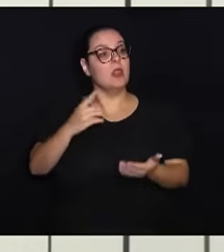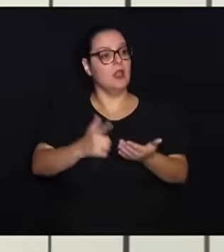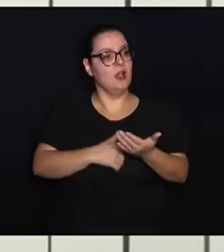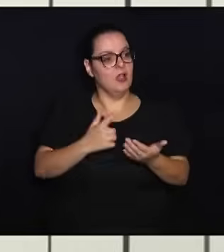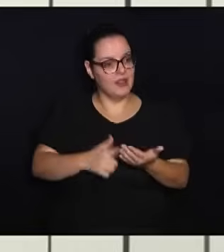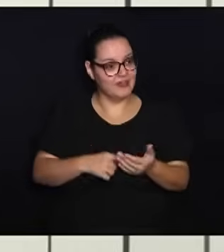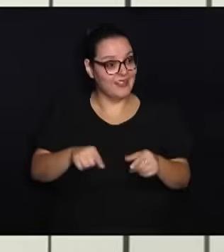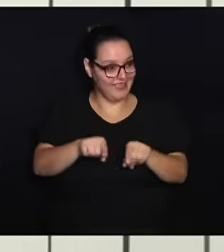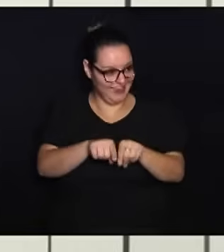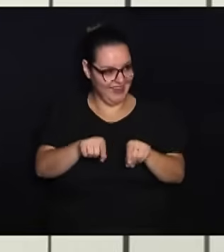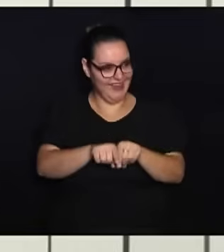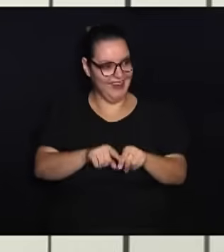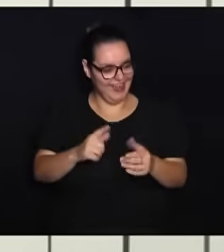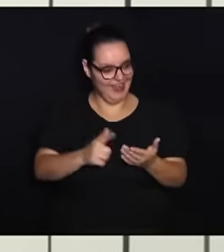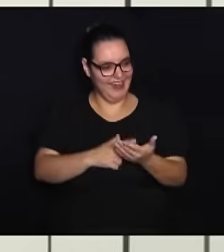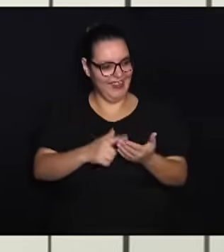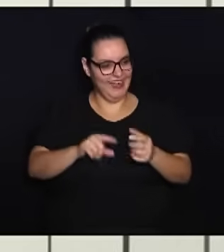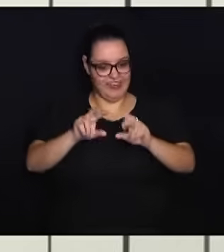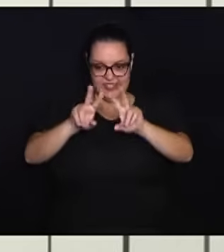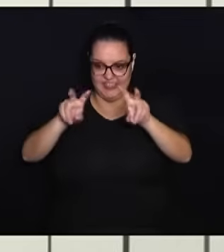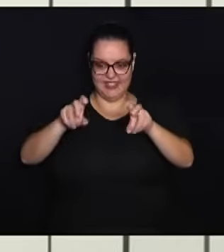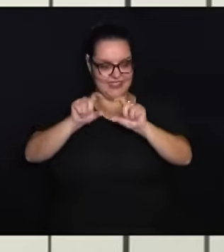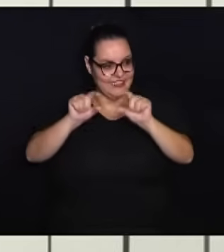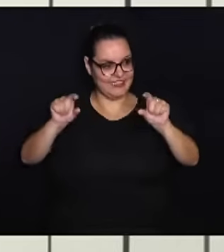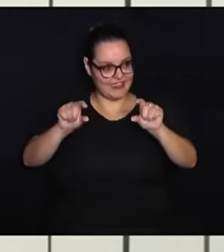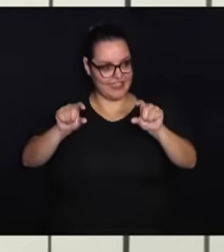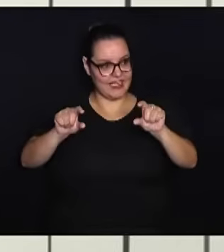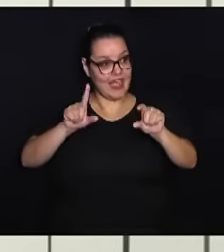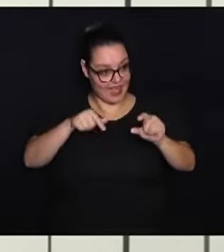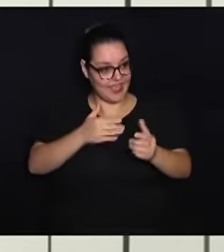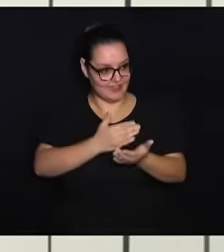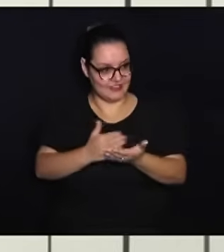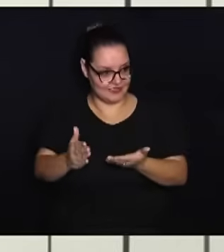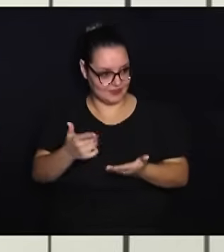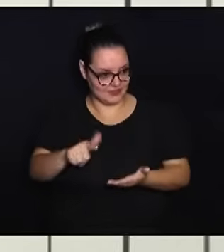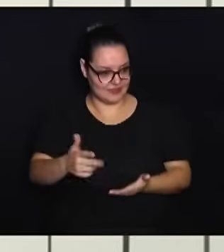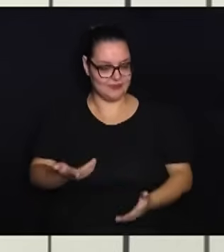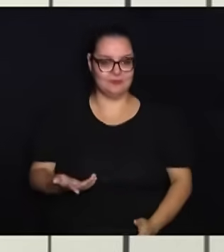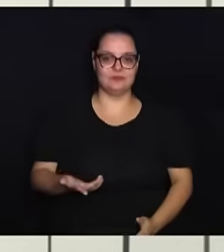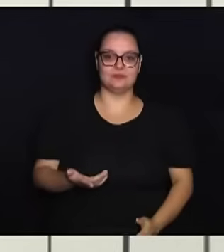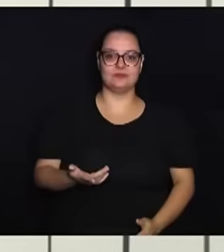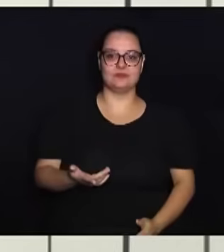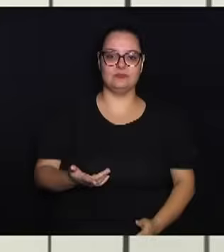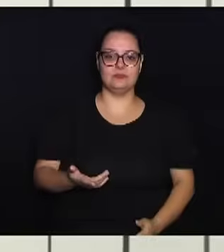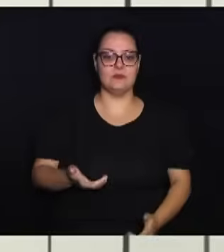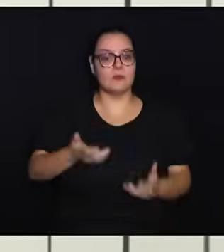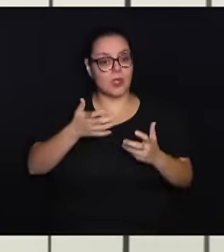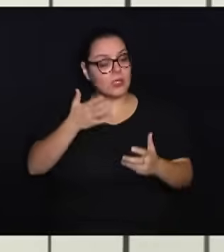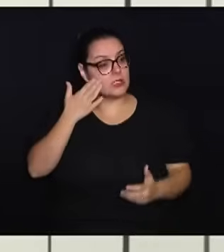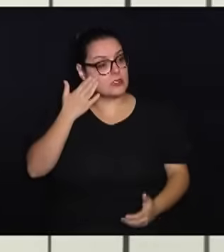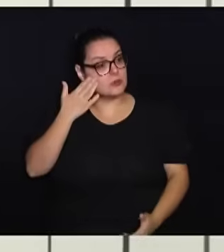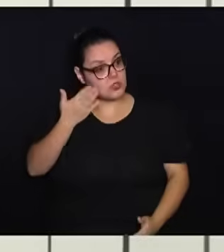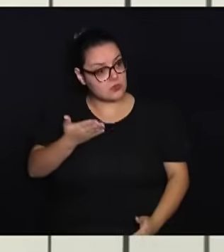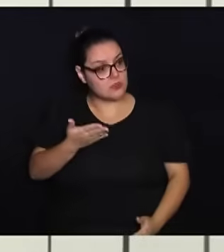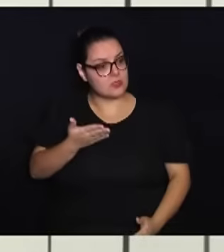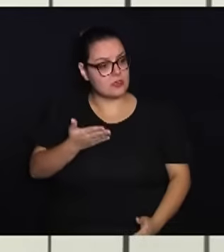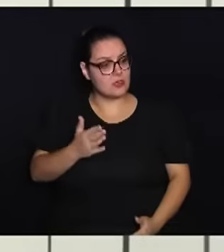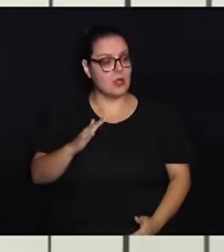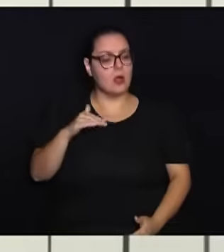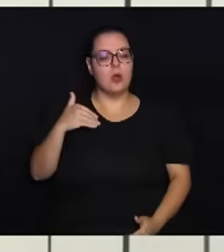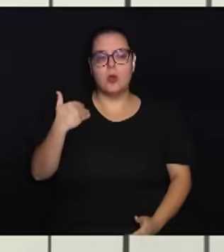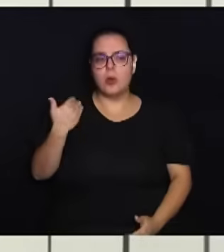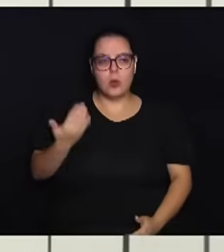livros, inclusive um título do livro é Recomeçar, né? Então, eu gostaria de saber de você, quando é